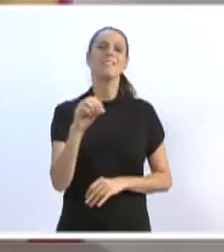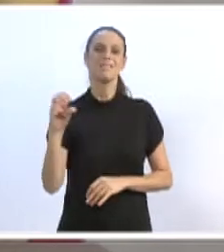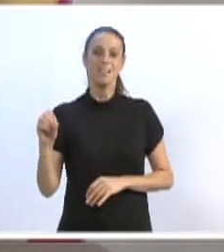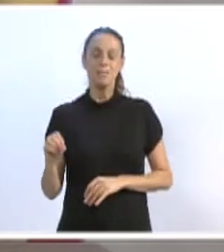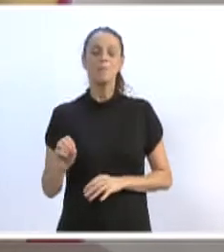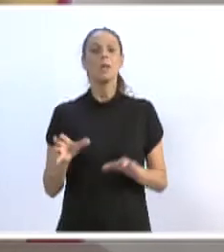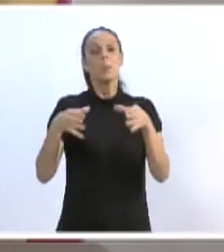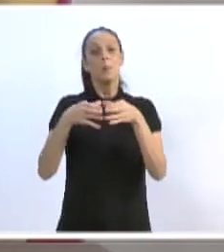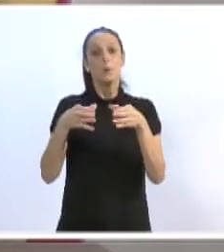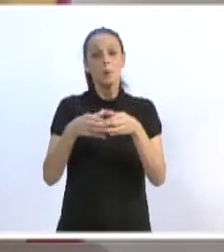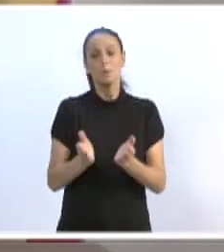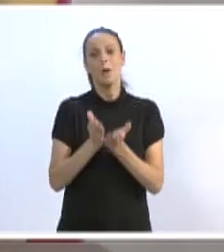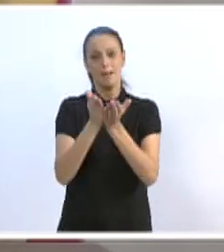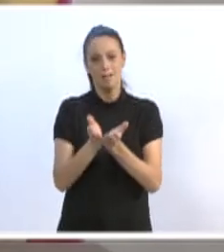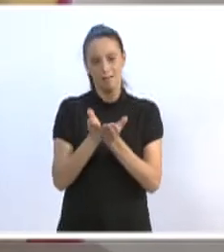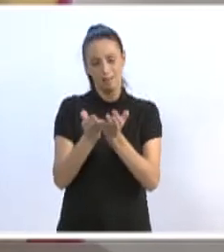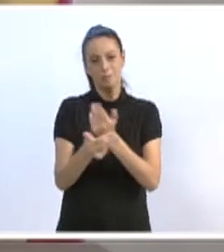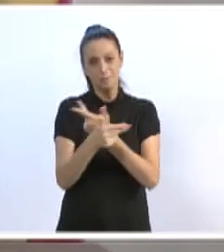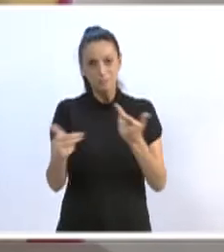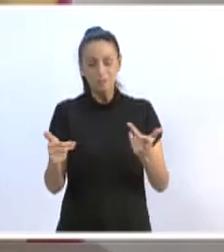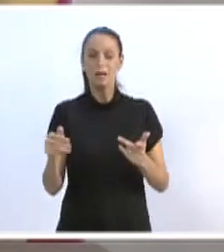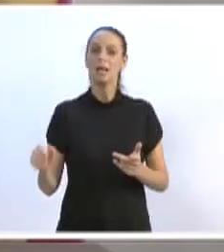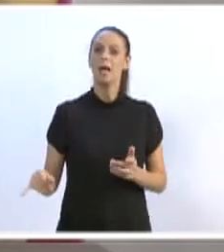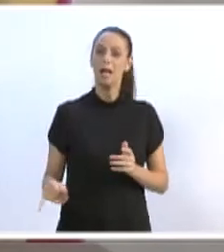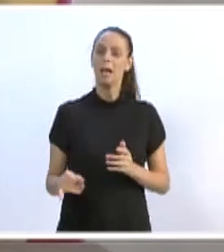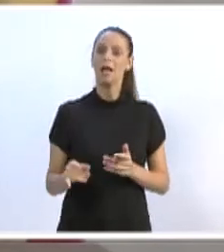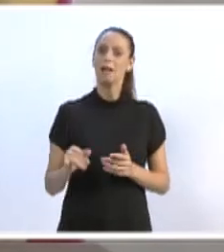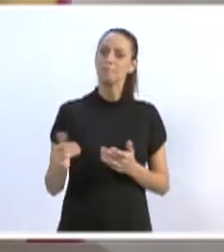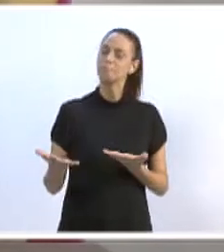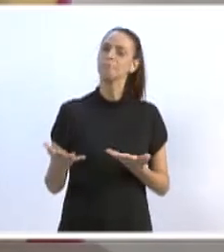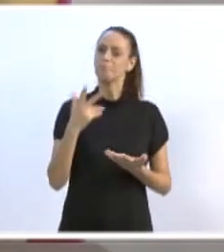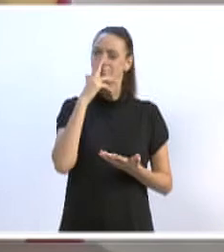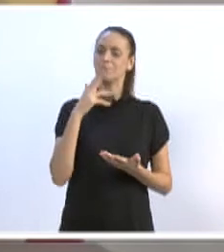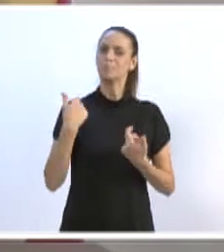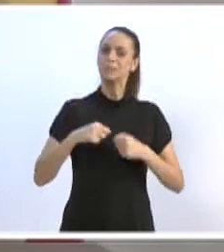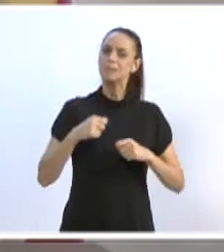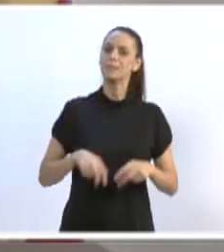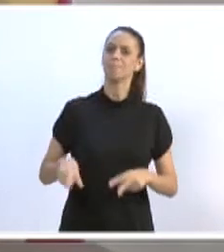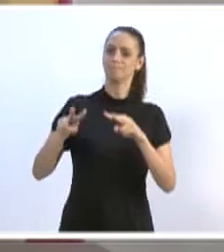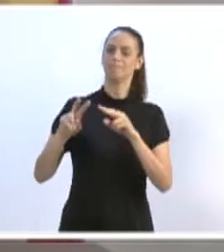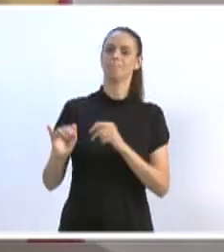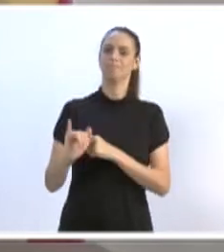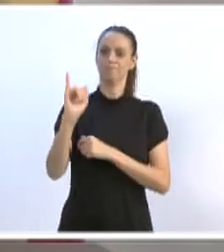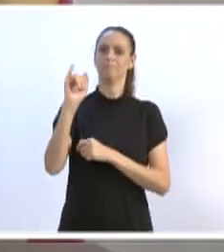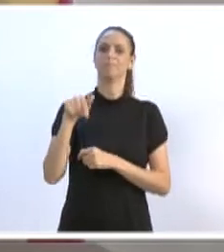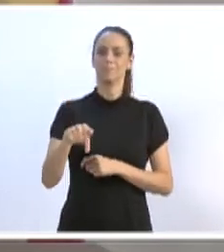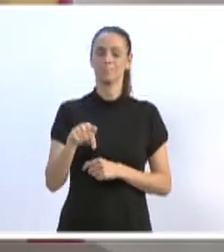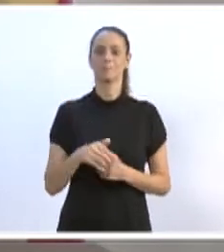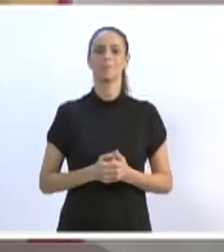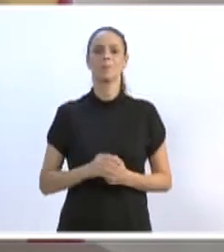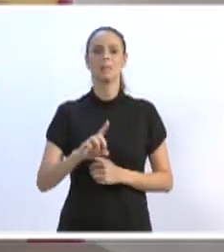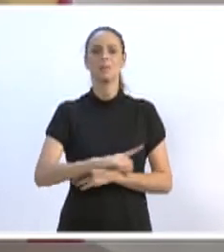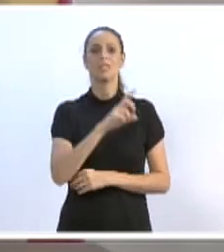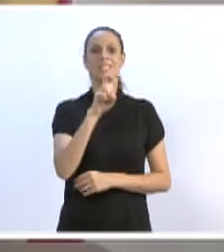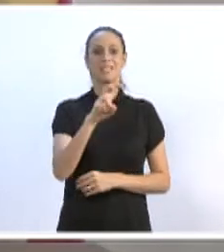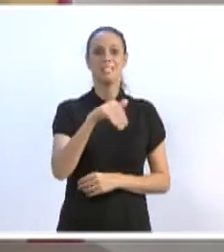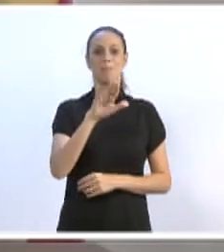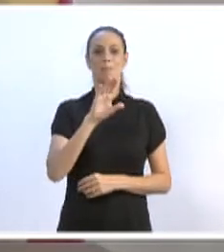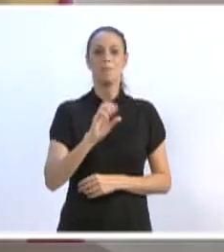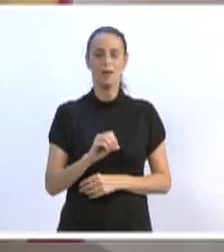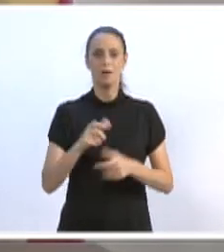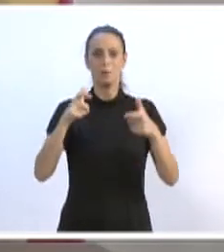mas remo até hoje no Clube Náutico América quando posso. Ainda recentemente a gente saiu com 400, foi uma remada muito